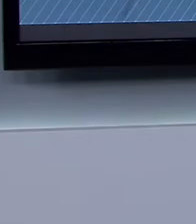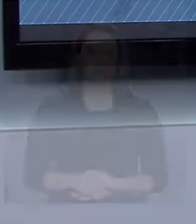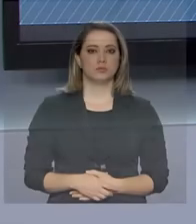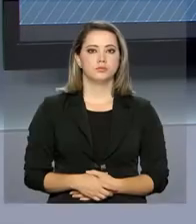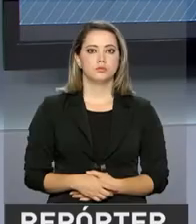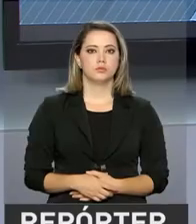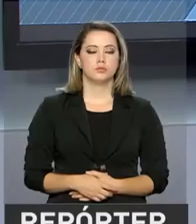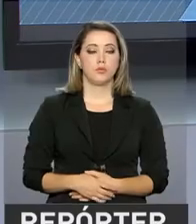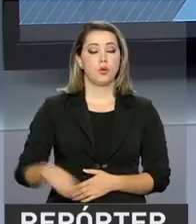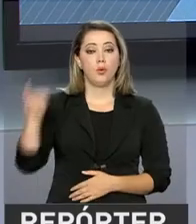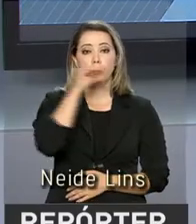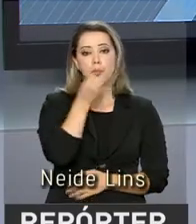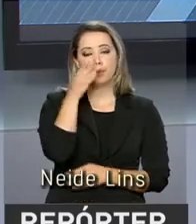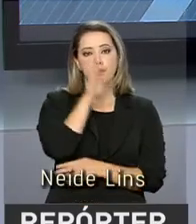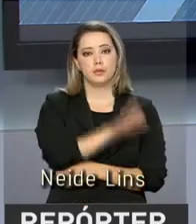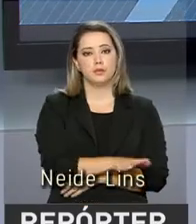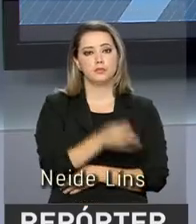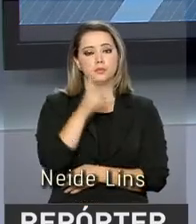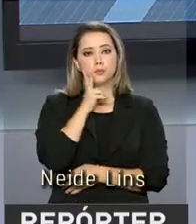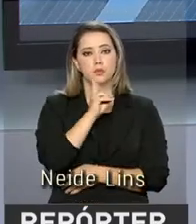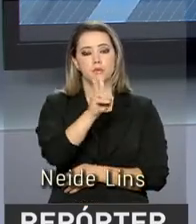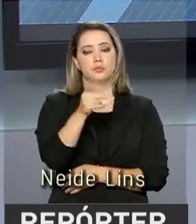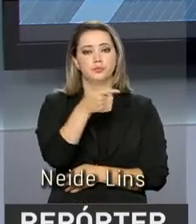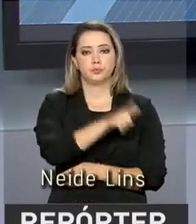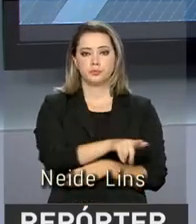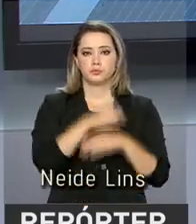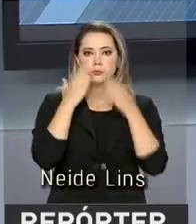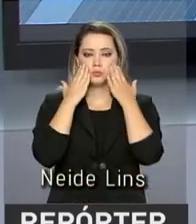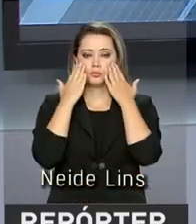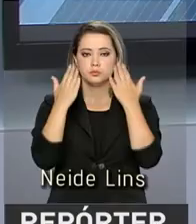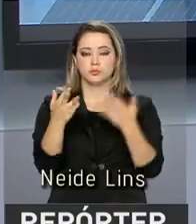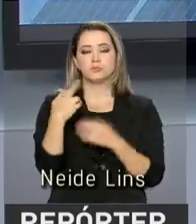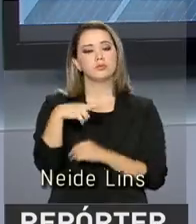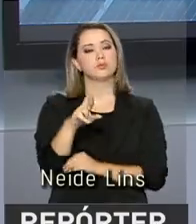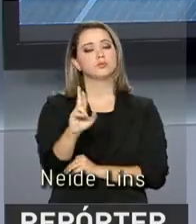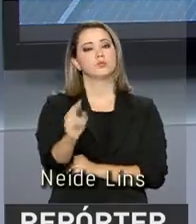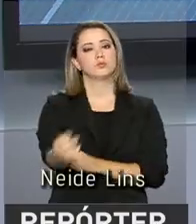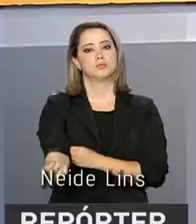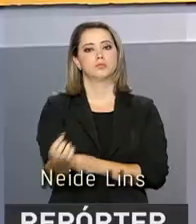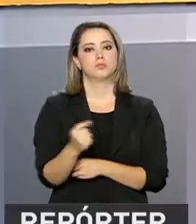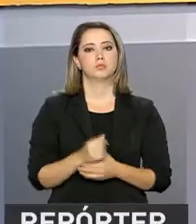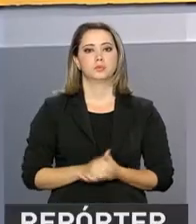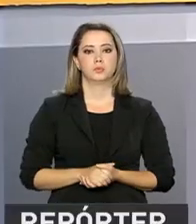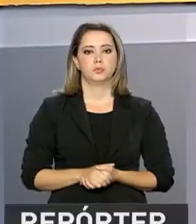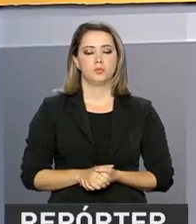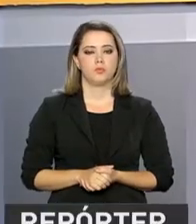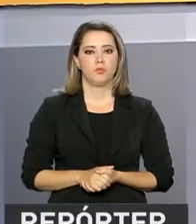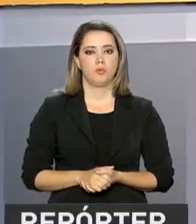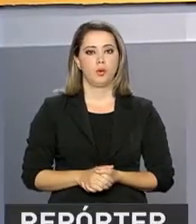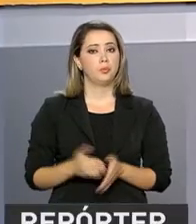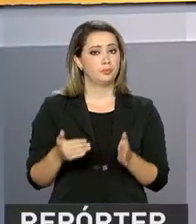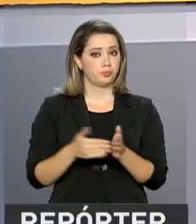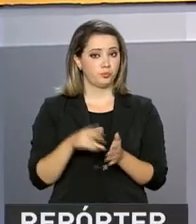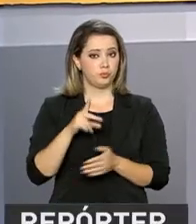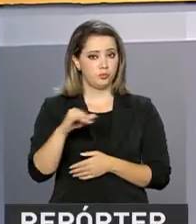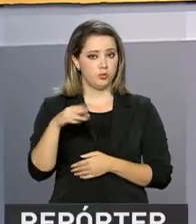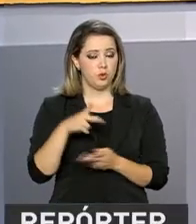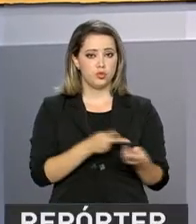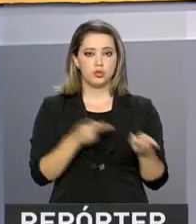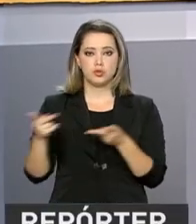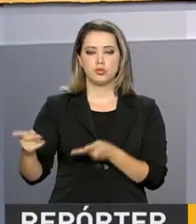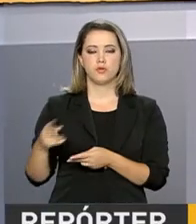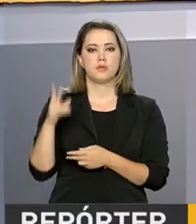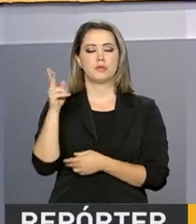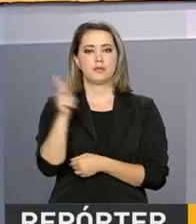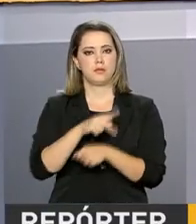olá boa tarde acompanhe agora mais uma edição do repórter nbr no último dia da visita oficial à